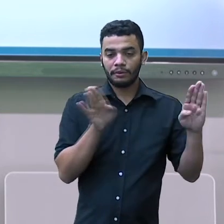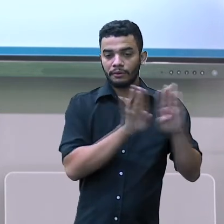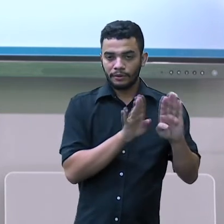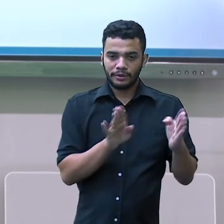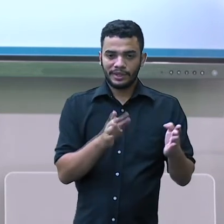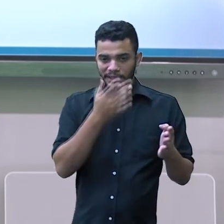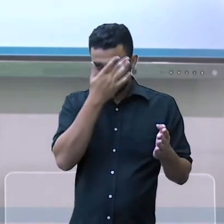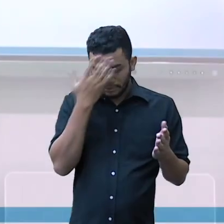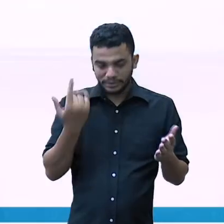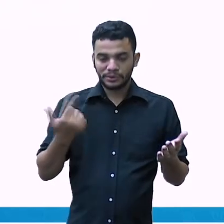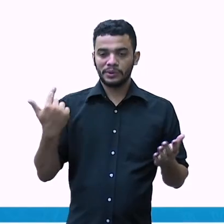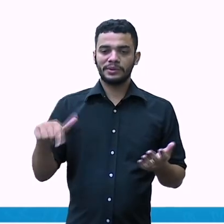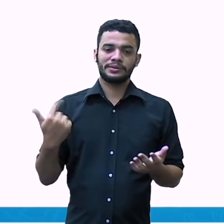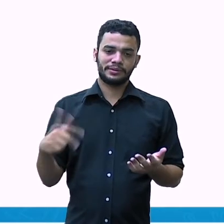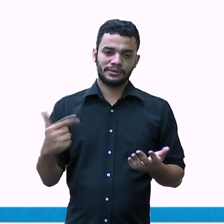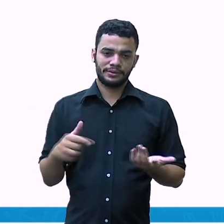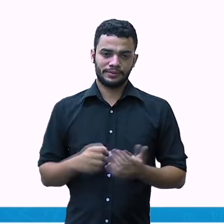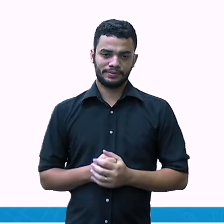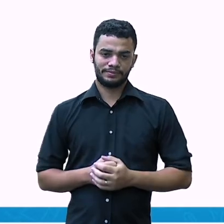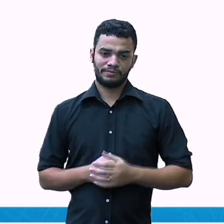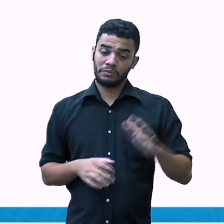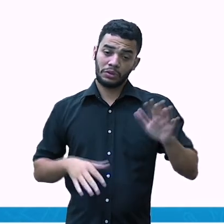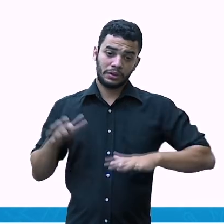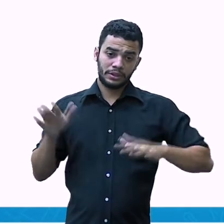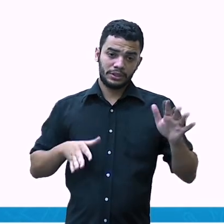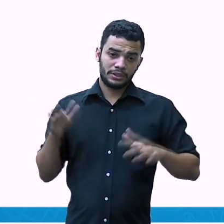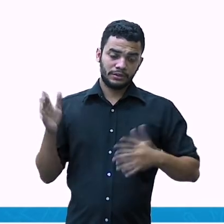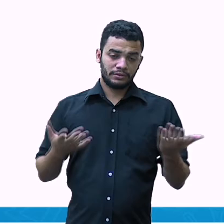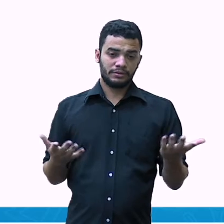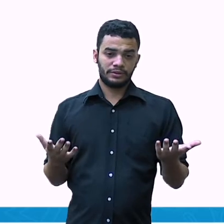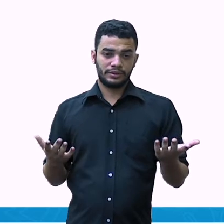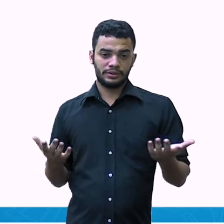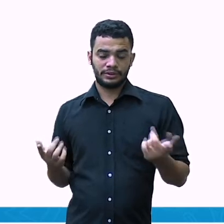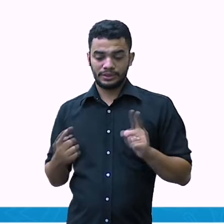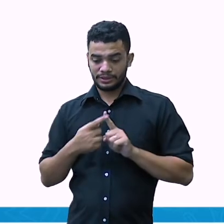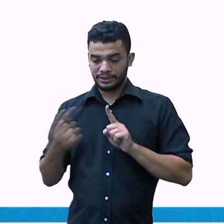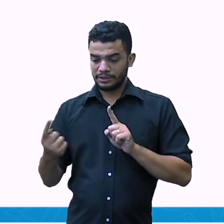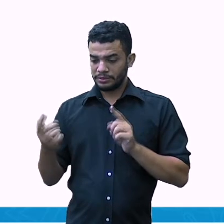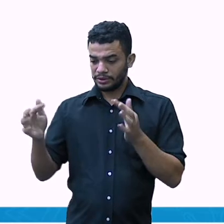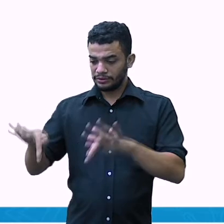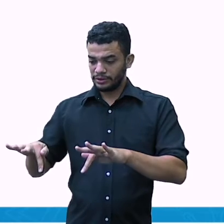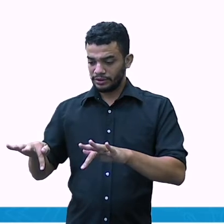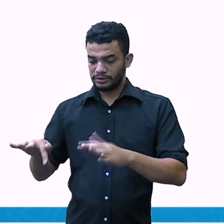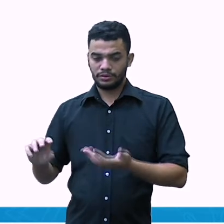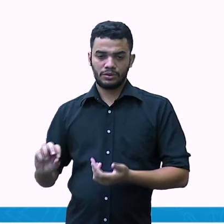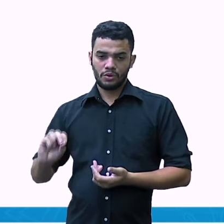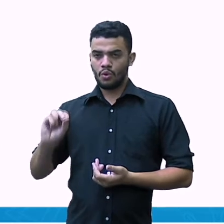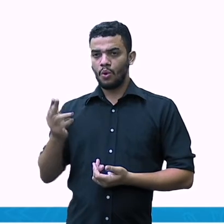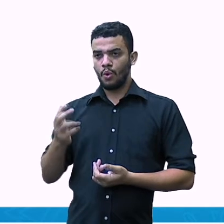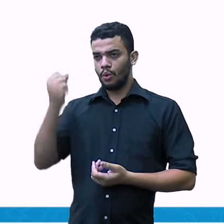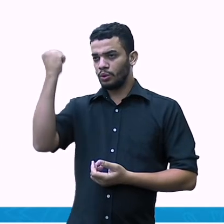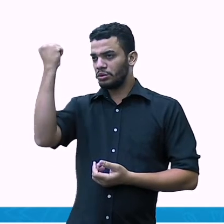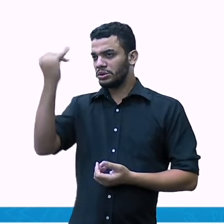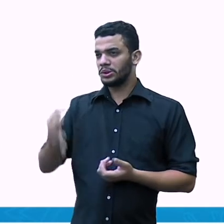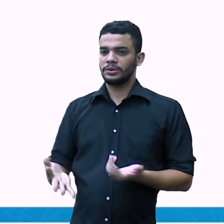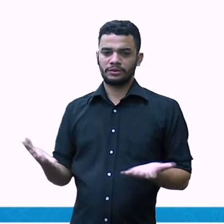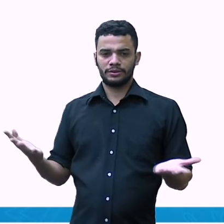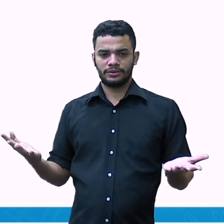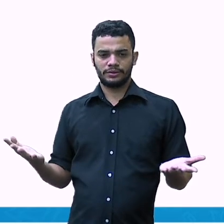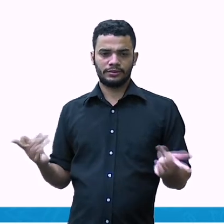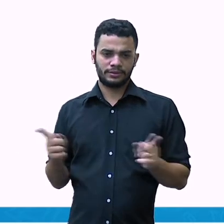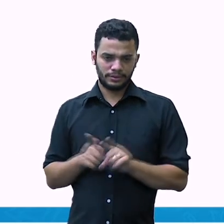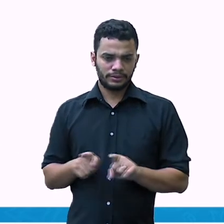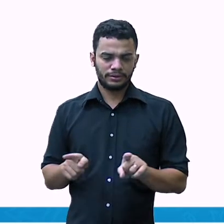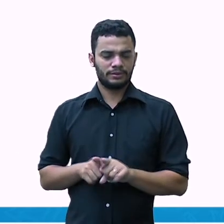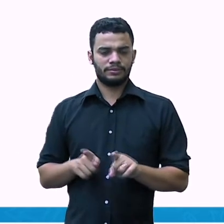na rua. Pode ser um final de semana, pode ser um horário antes da abertura das lojas. Perceba que a porta das